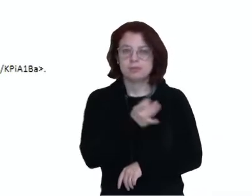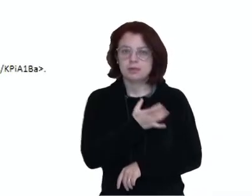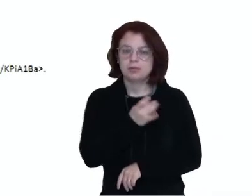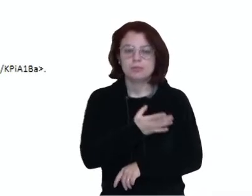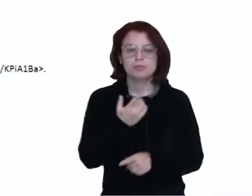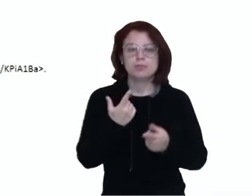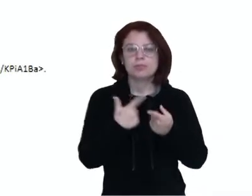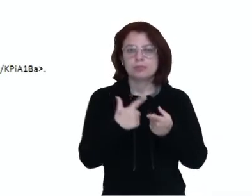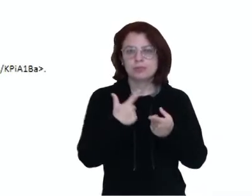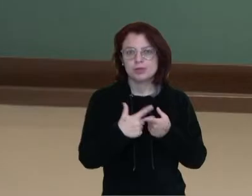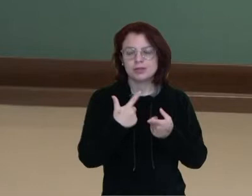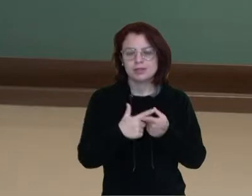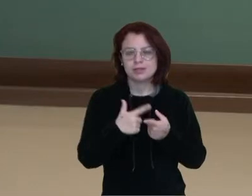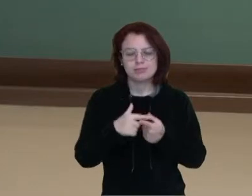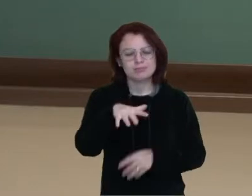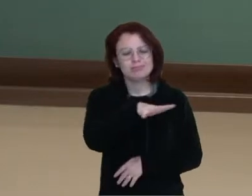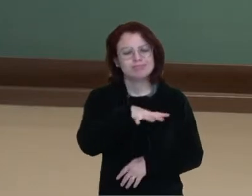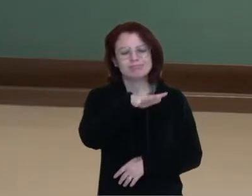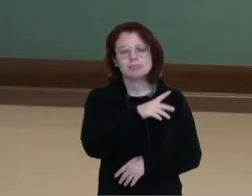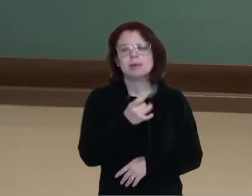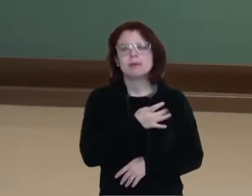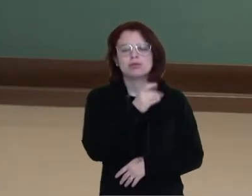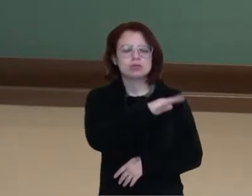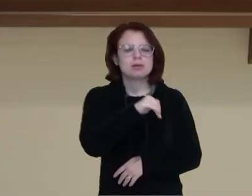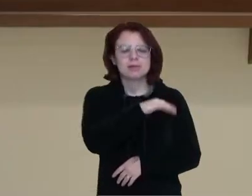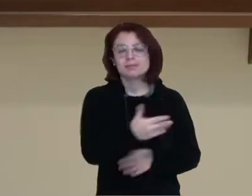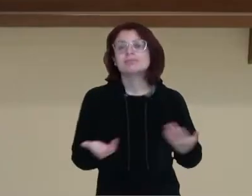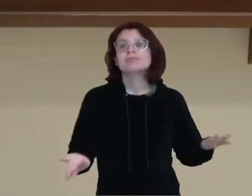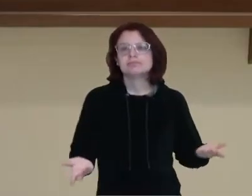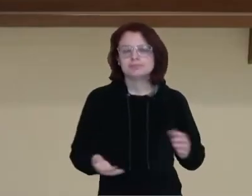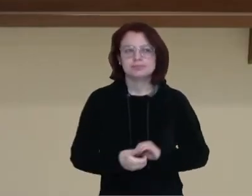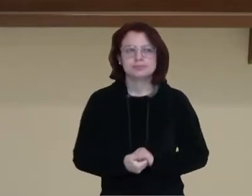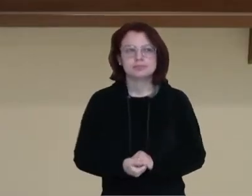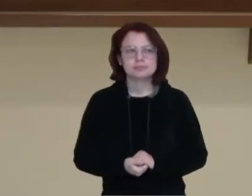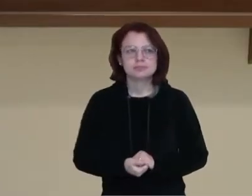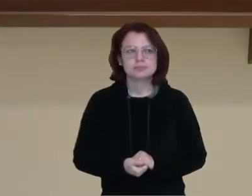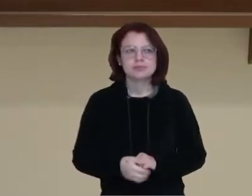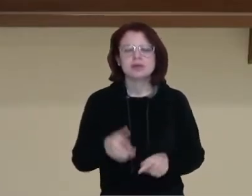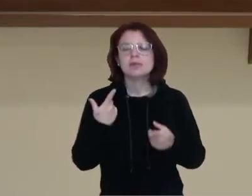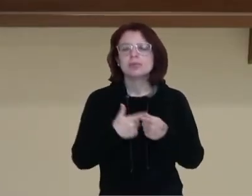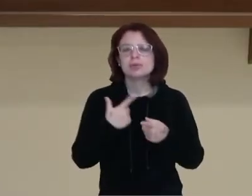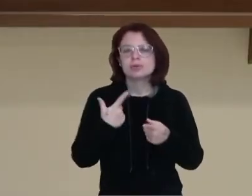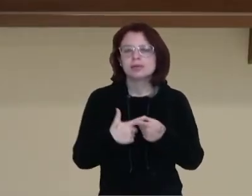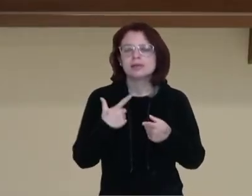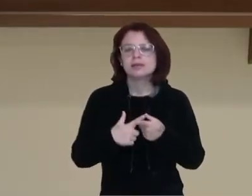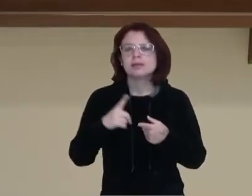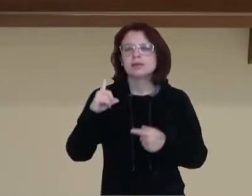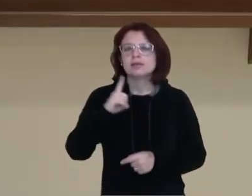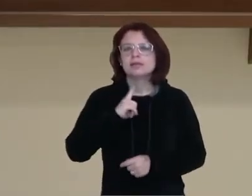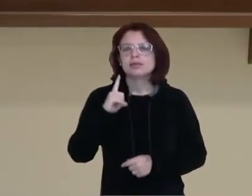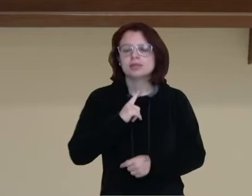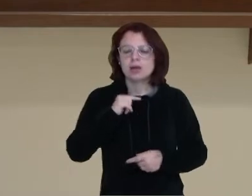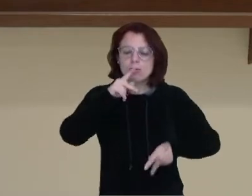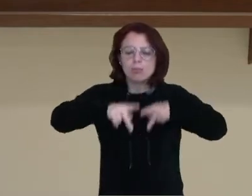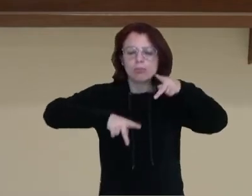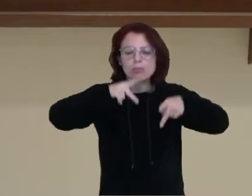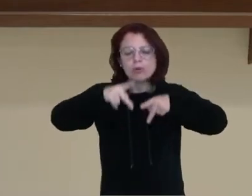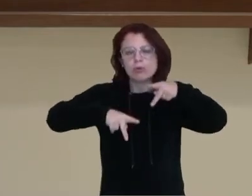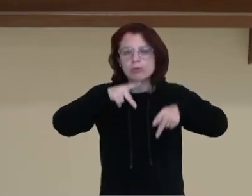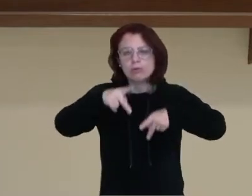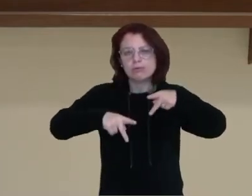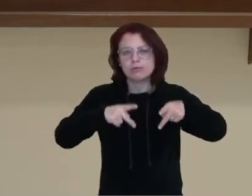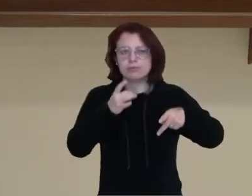na galera, não tem nada a ver a expressão medo. Mas é porque tinha o povo do medo, Tinha a